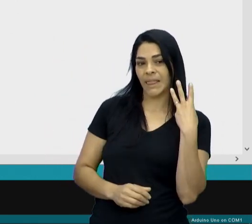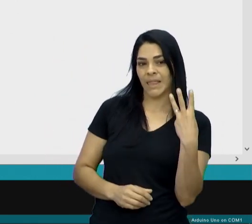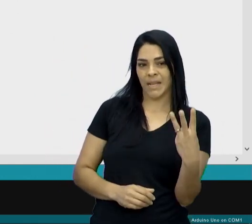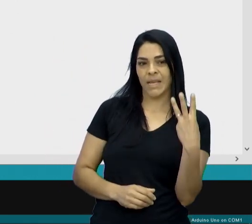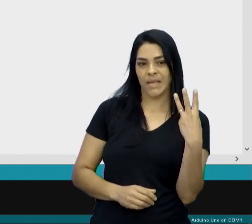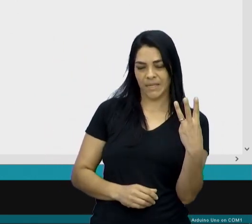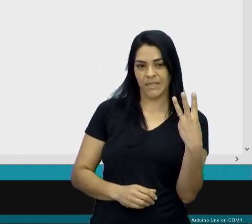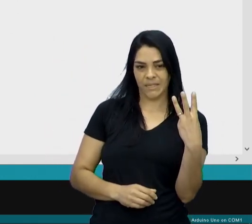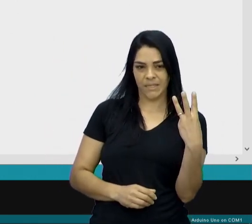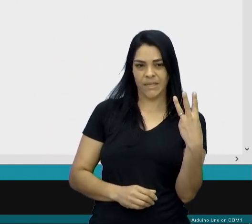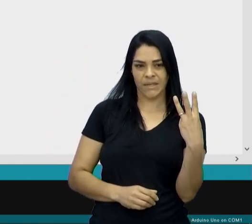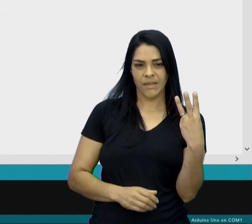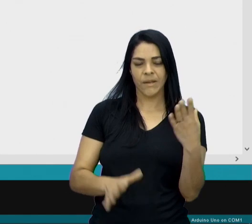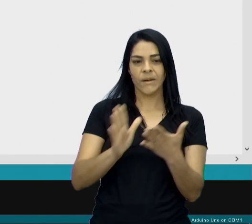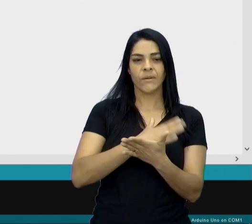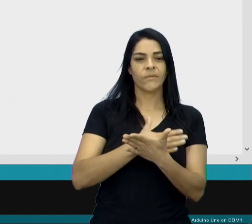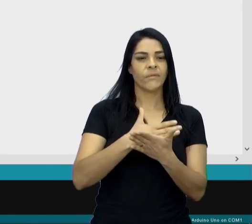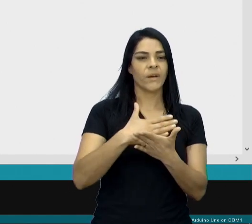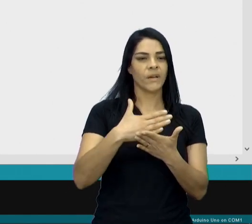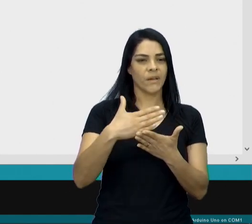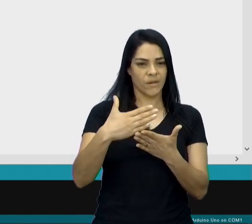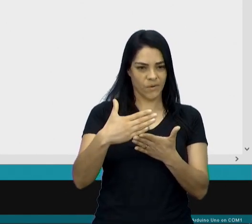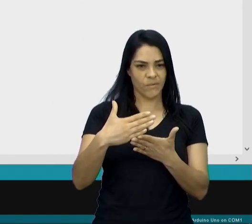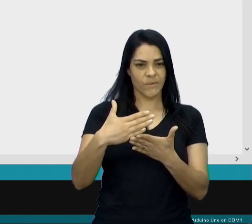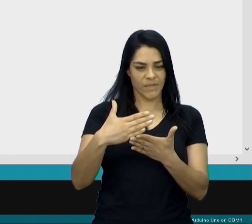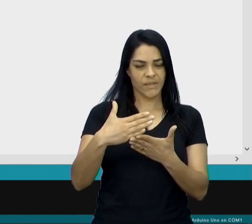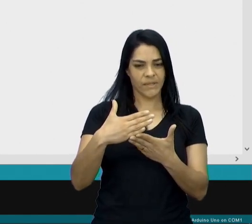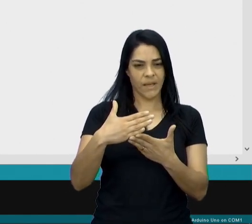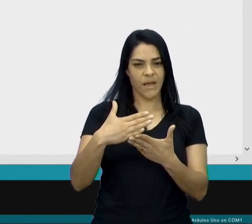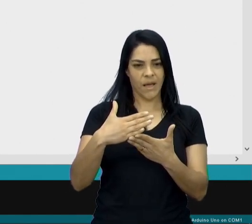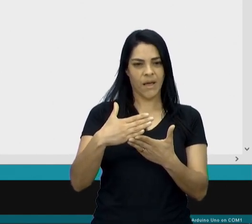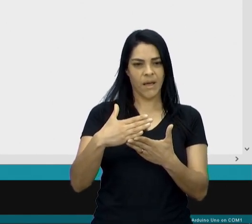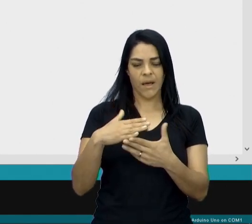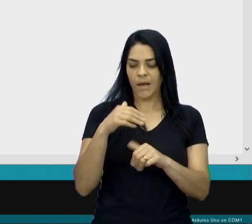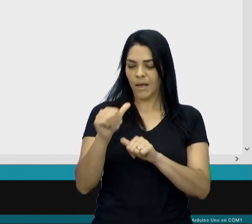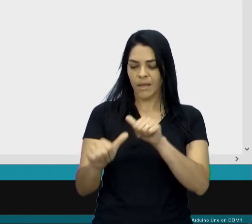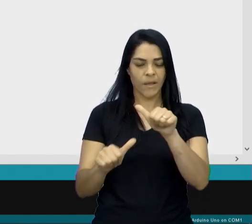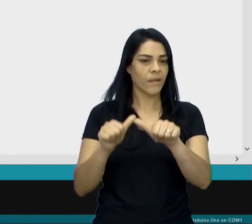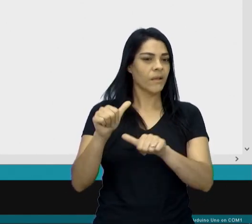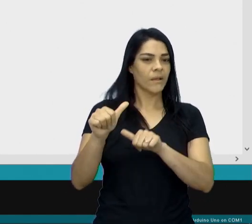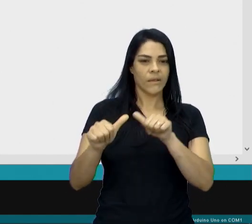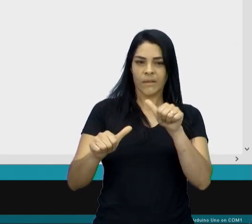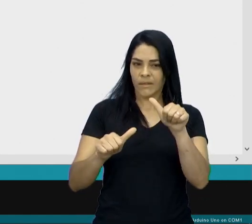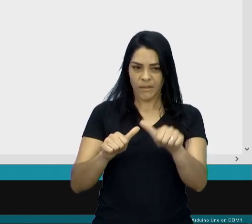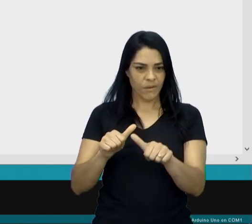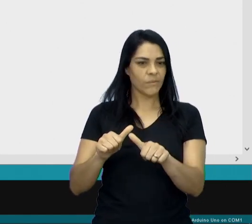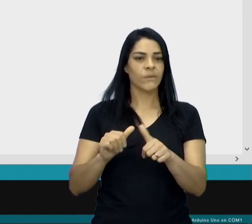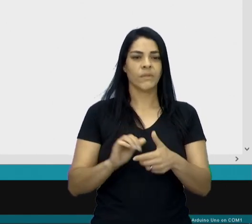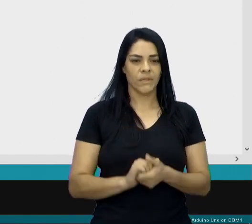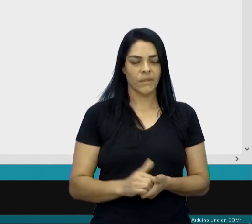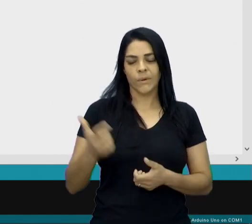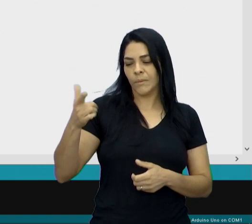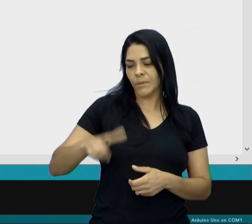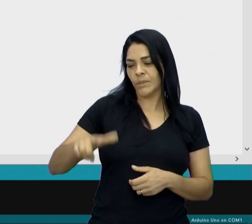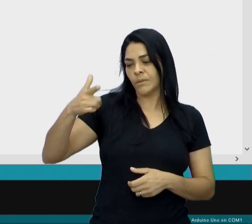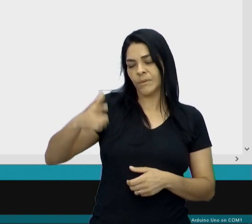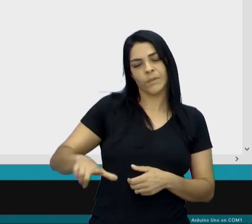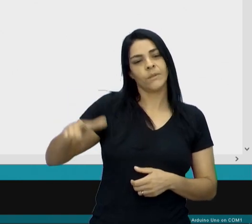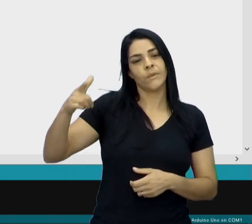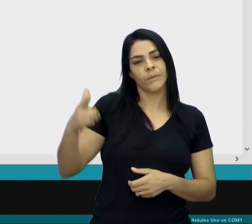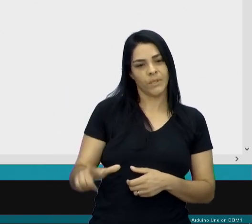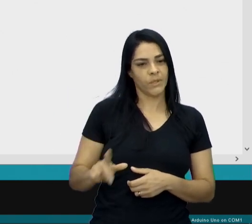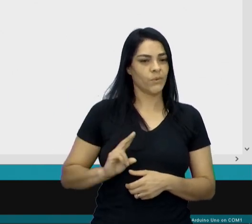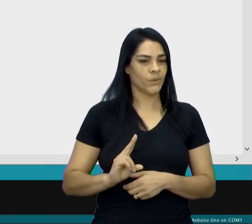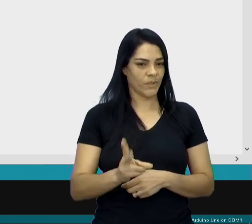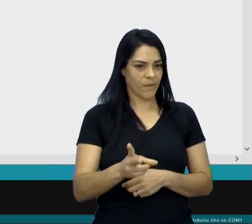aí, ele vai começar a aumentar aleatoriamente aí, acendendo quaisquer outros LEDs e repetindo, já que a gente tem quatro só. Então,